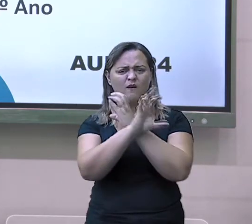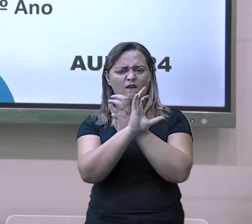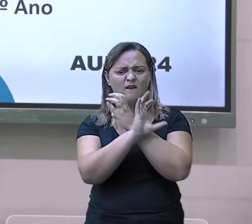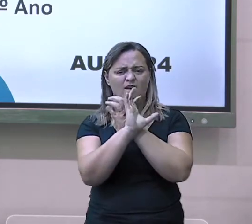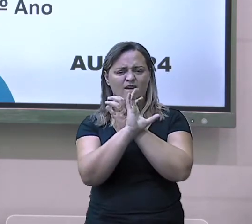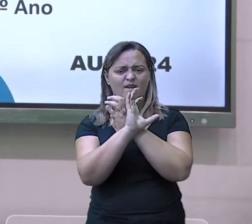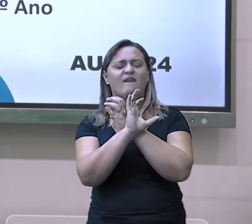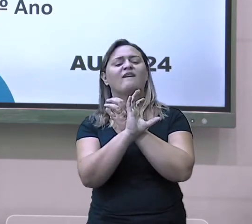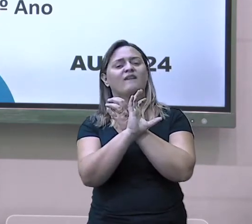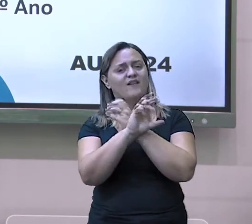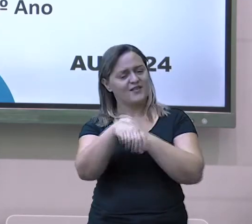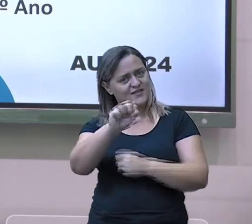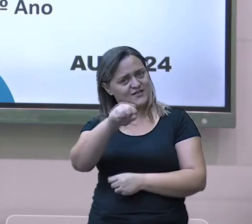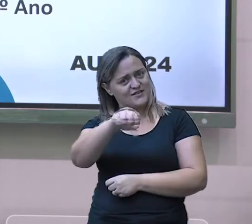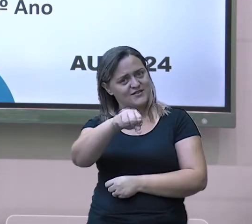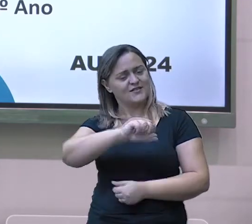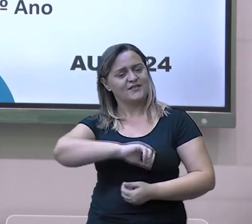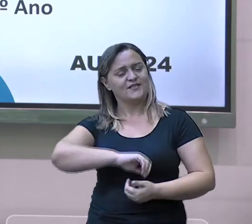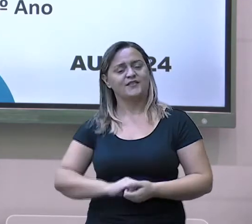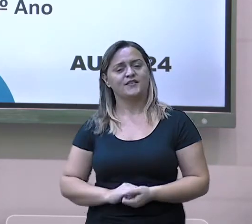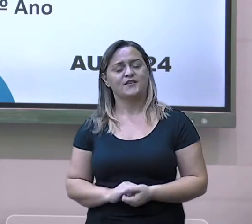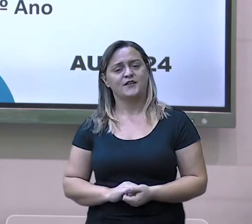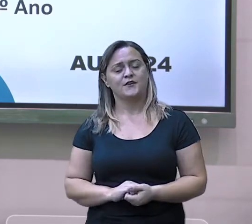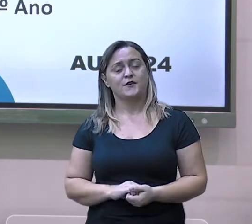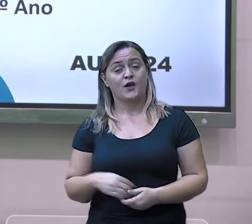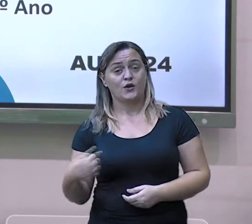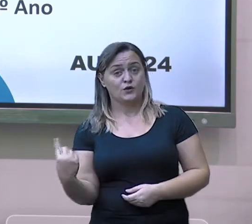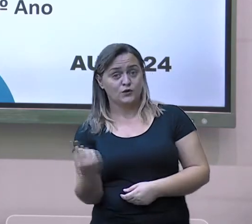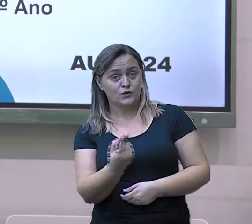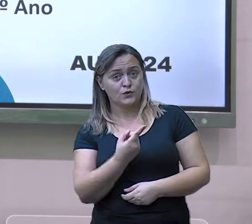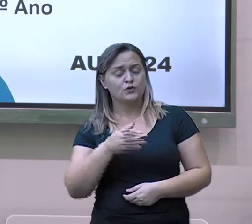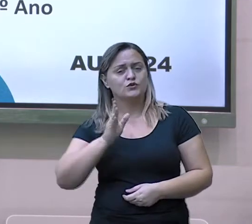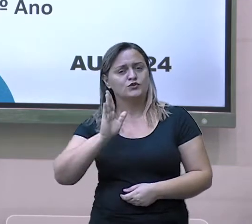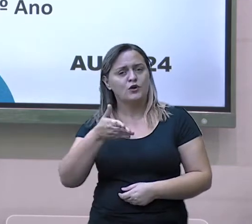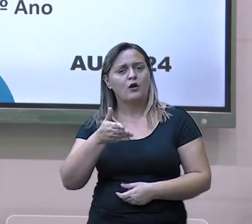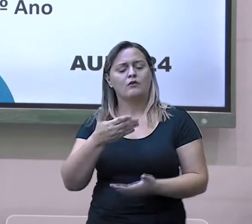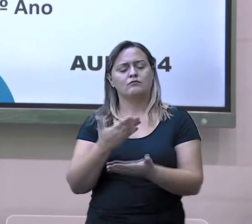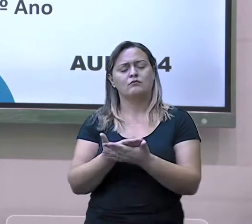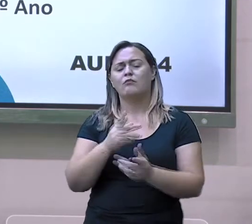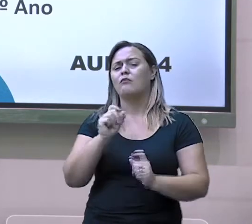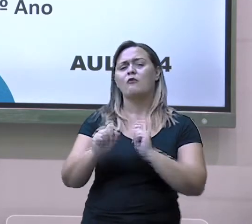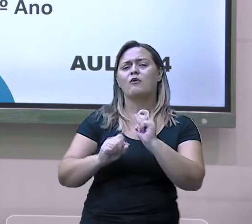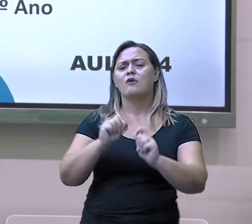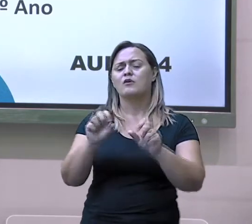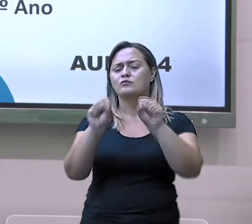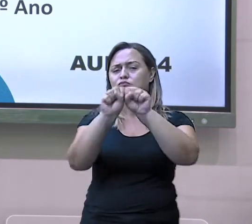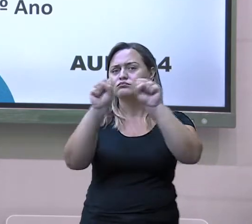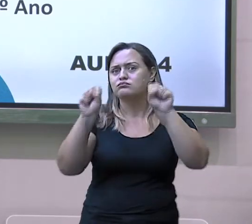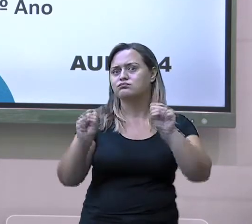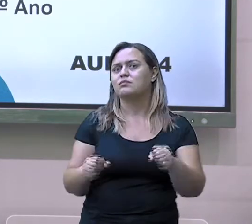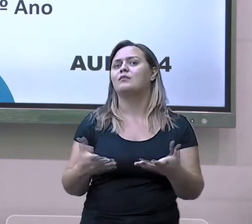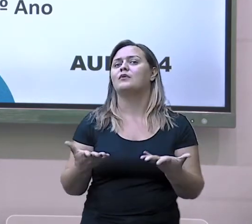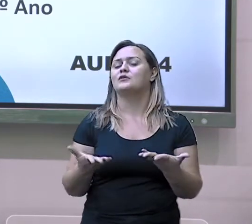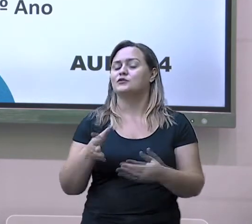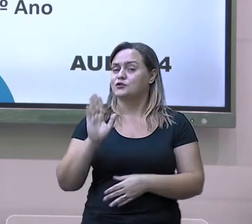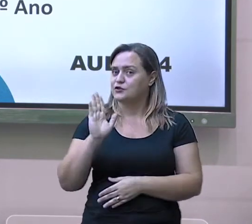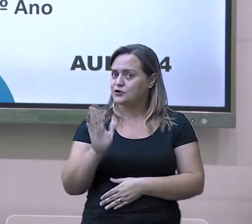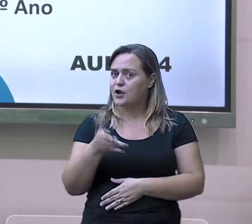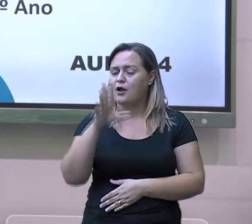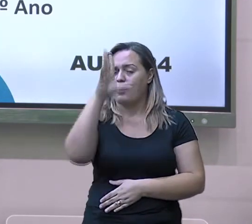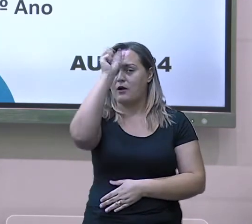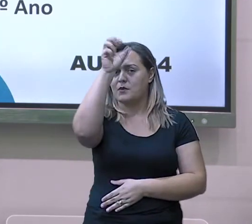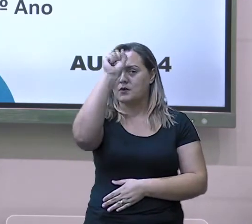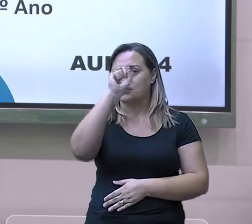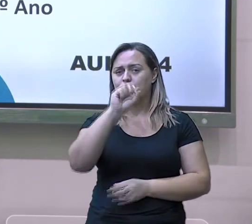esquelético. Isto mesmo, nós já sabemos o que é sistema, nós já sabemos que no